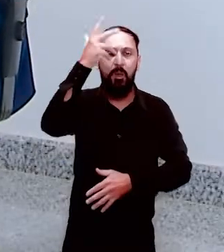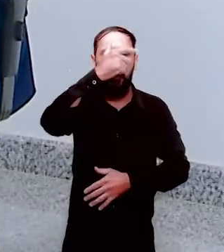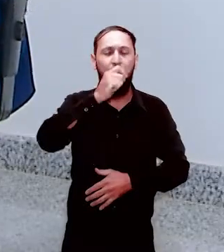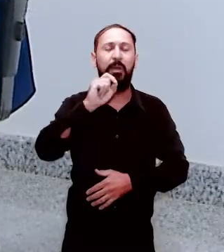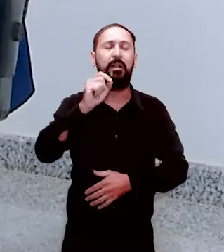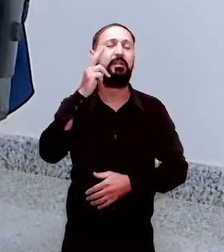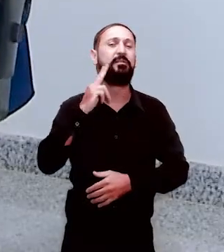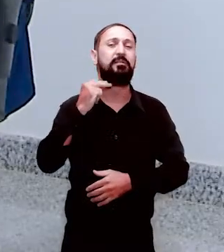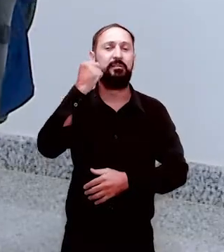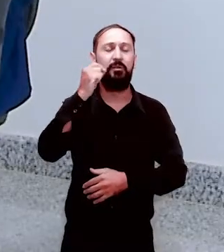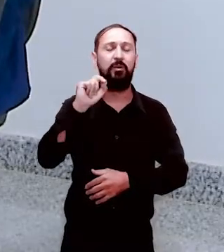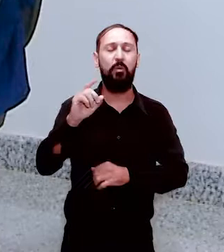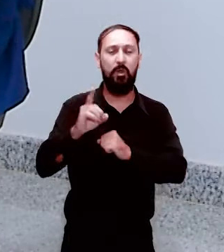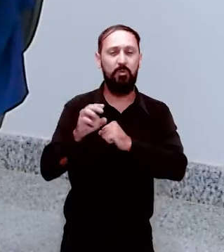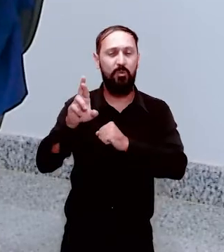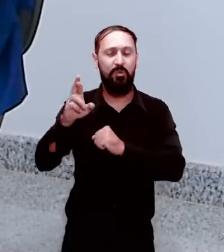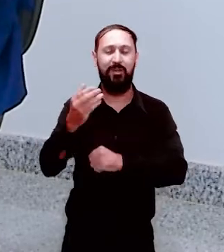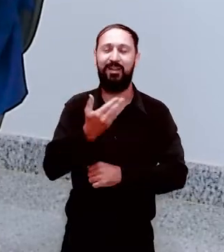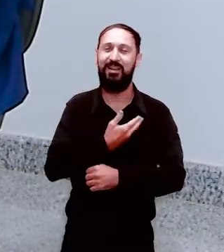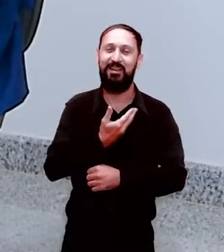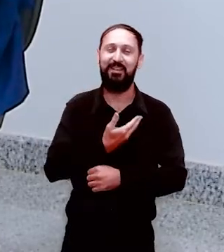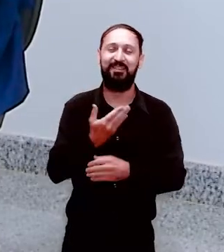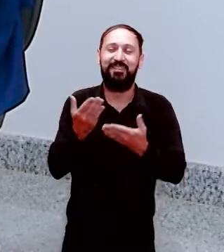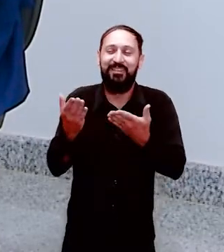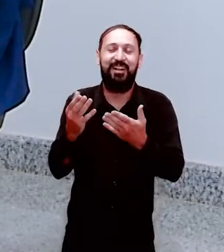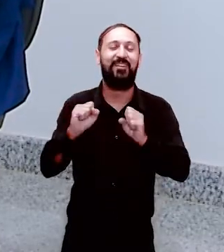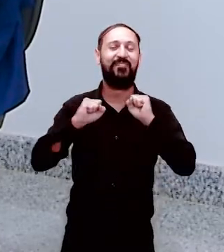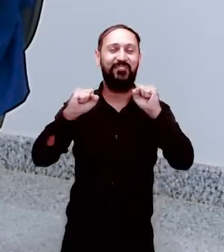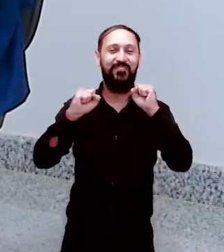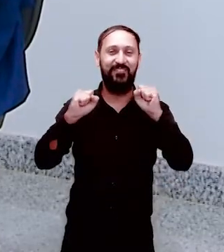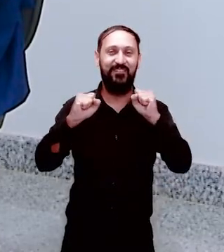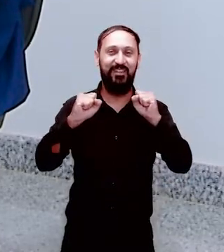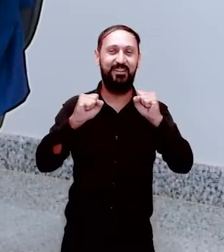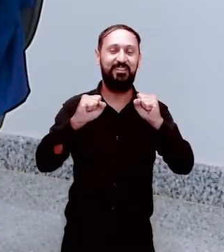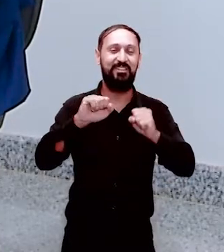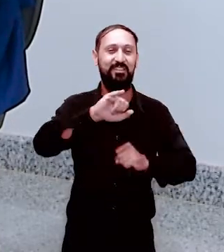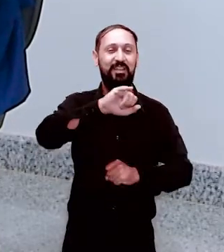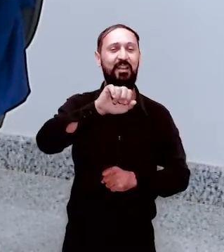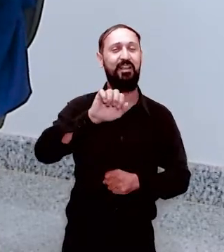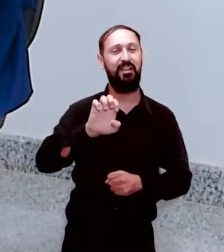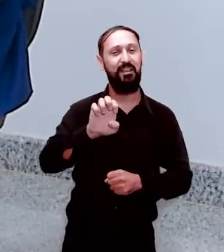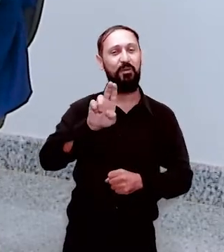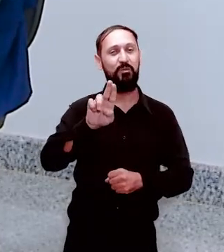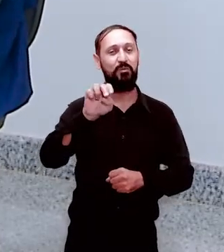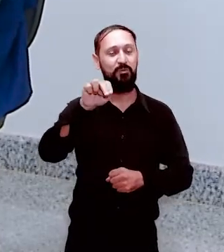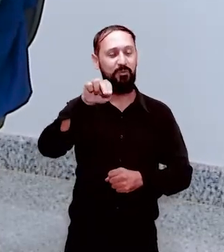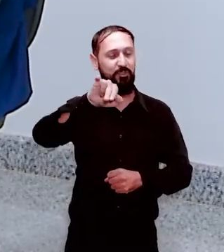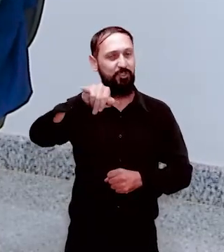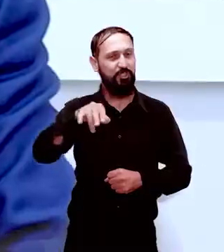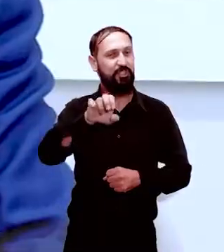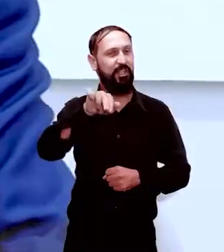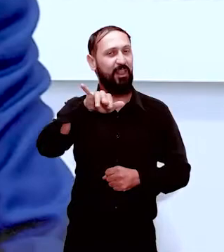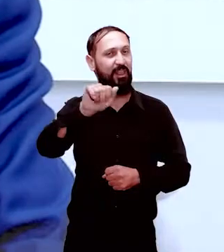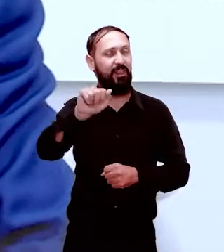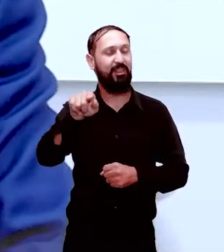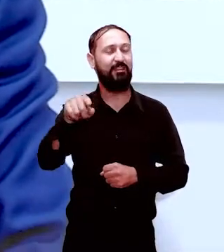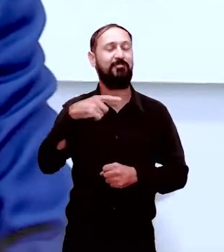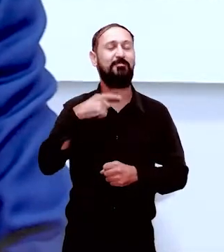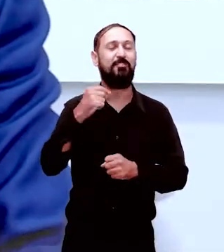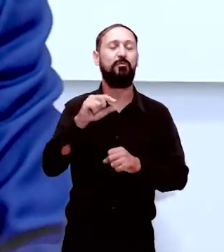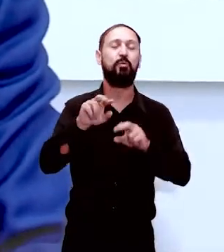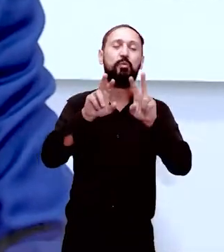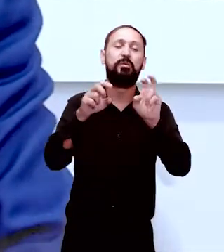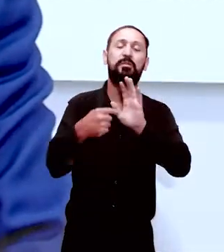beleza negra, com a doutora, minha amiga, vibrante Eugênia Portela. Eugênia, eu quero te colocar